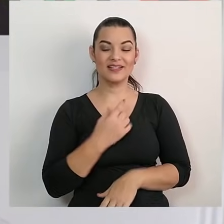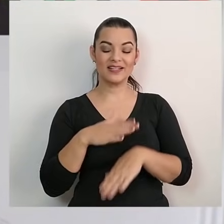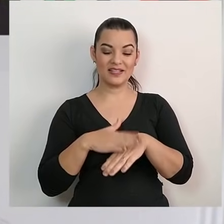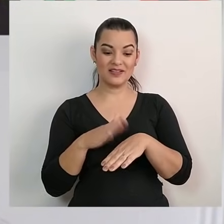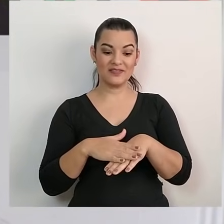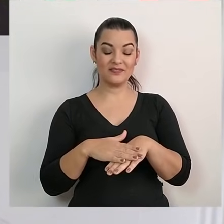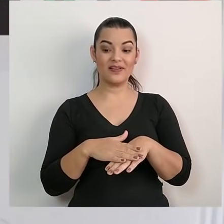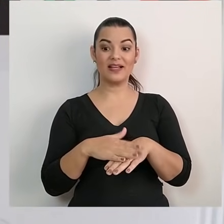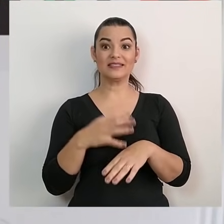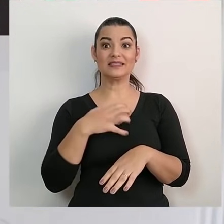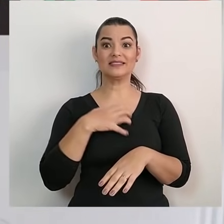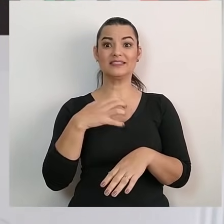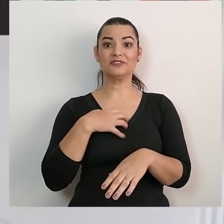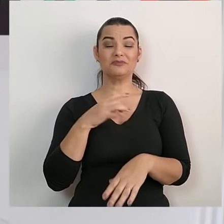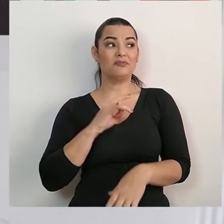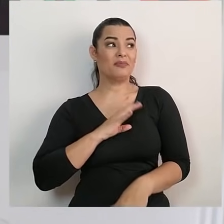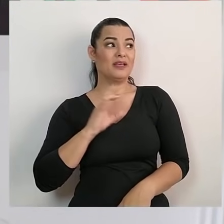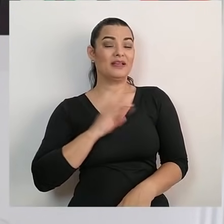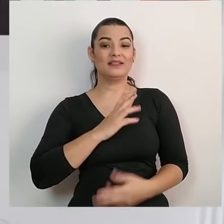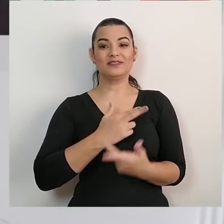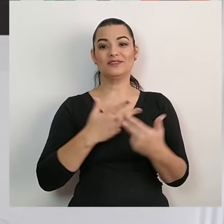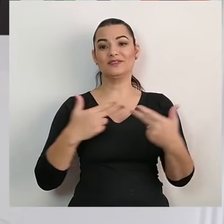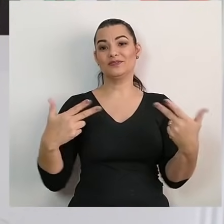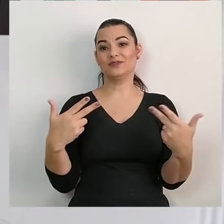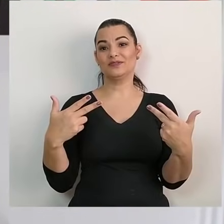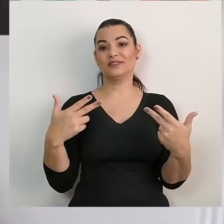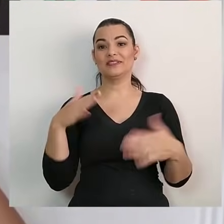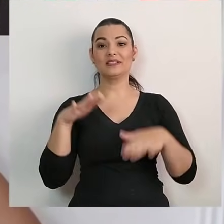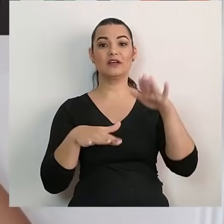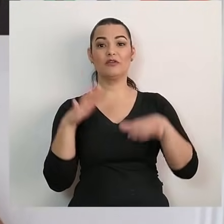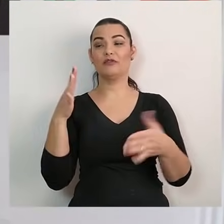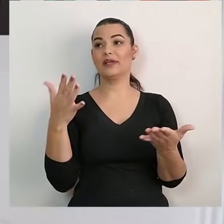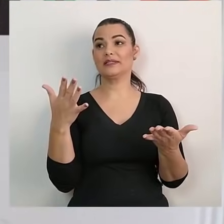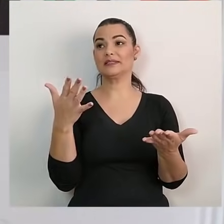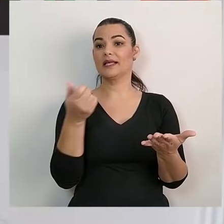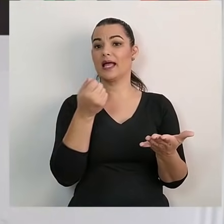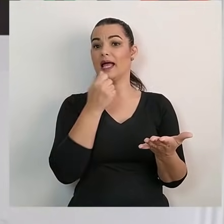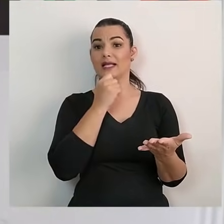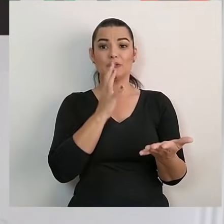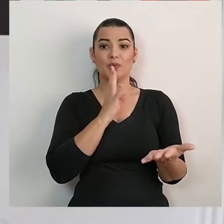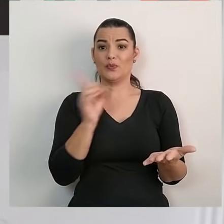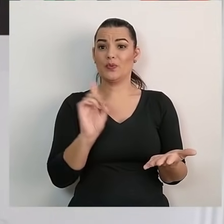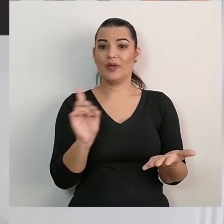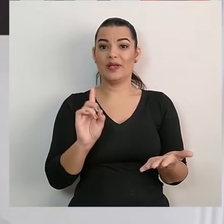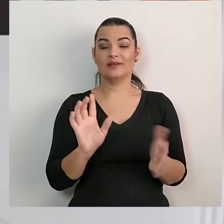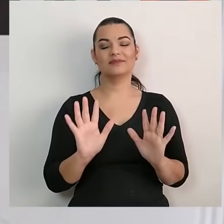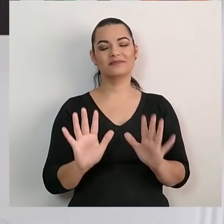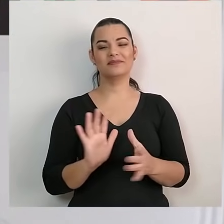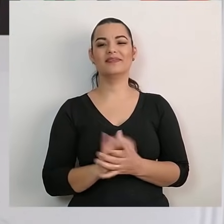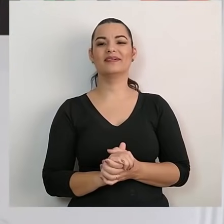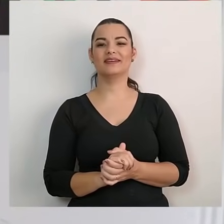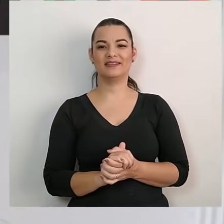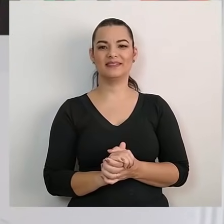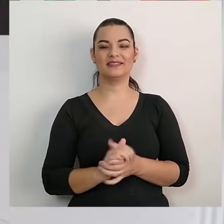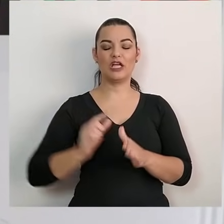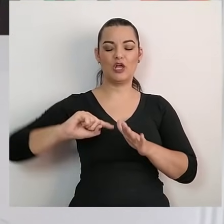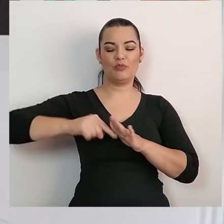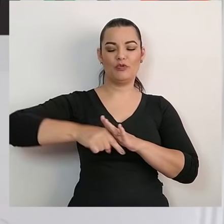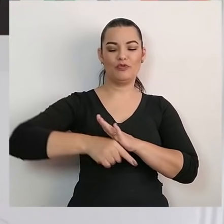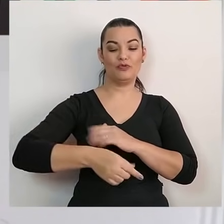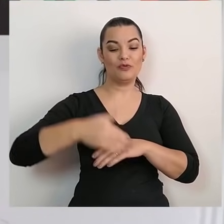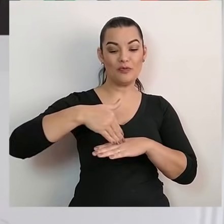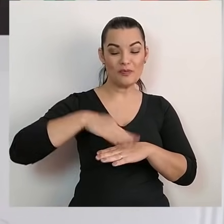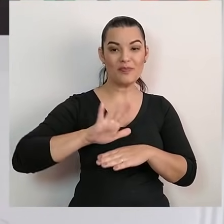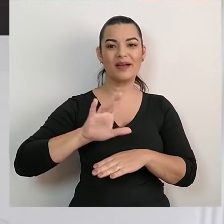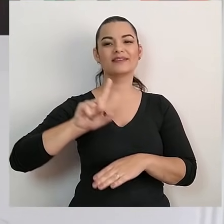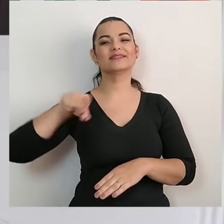ter medo de muitas coisas que nós nem conhecemos. Mas isso vai ficar para aprofundarmos